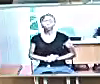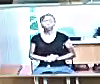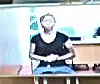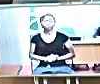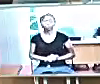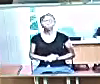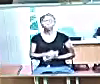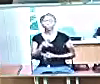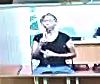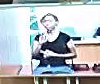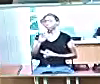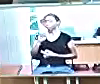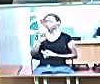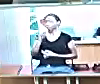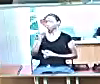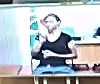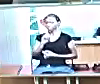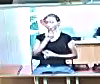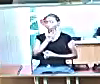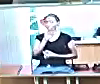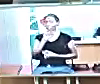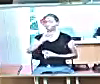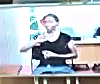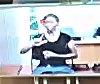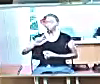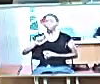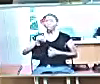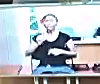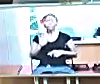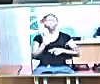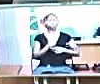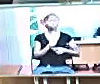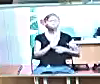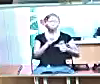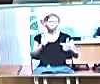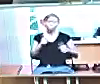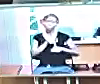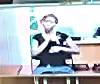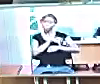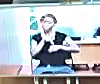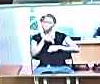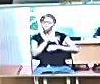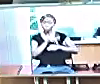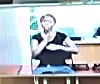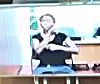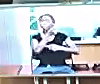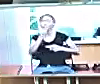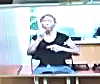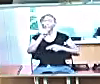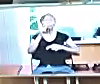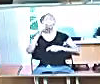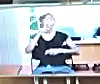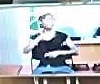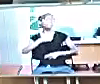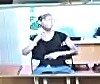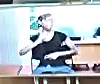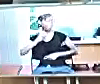ricardo ferreira vital assessor pedagógico associação mineira das escolas família agrícola efa